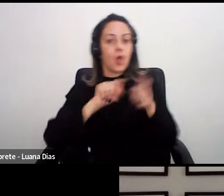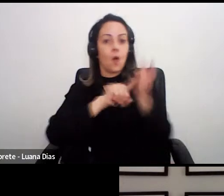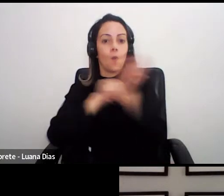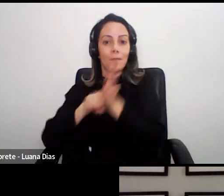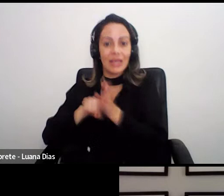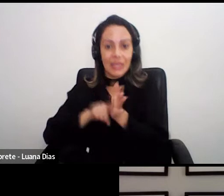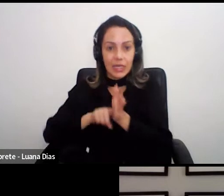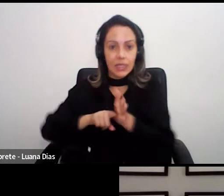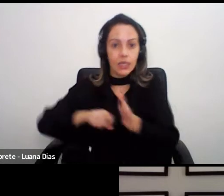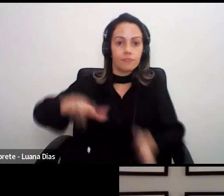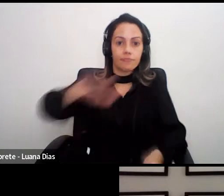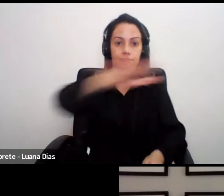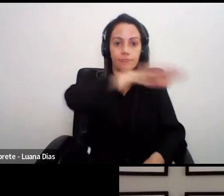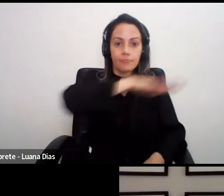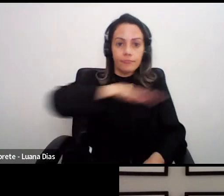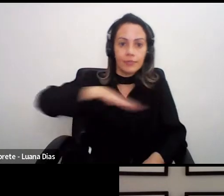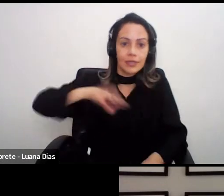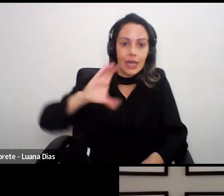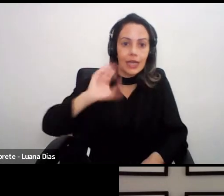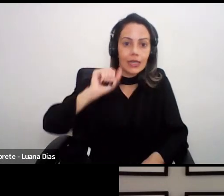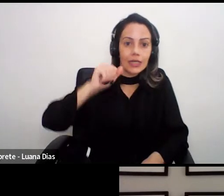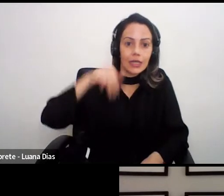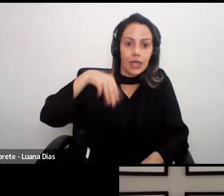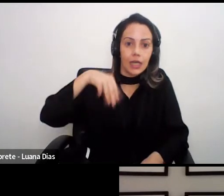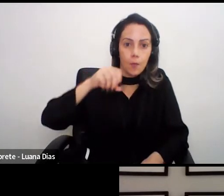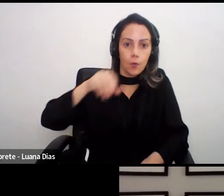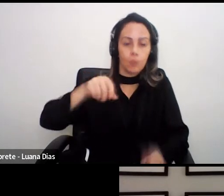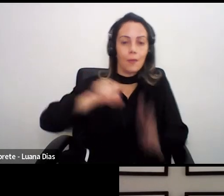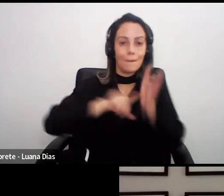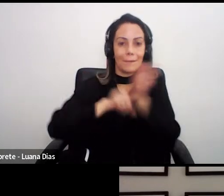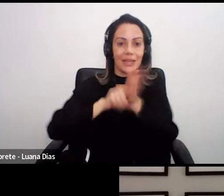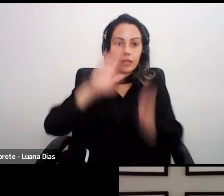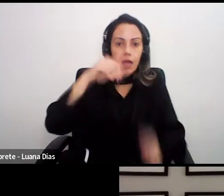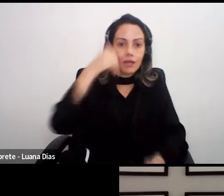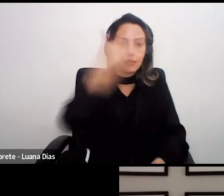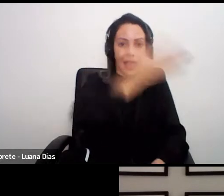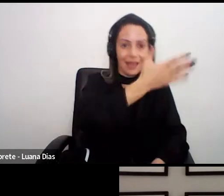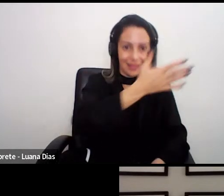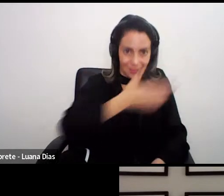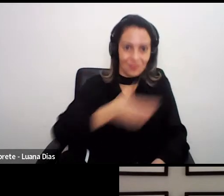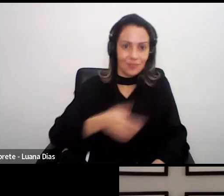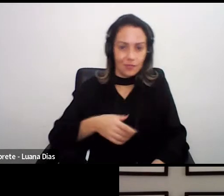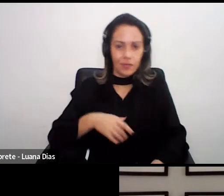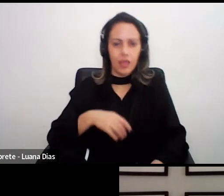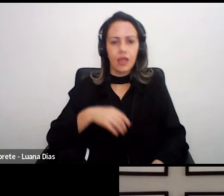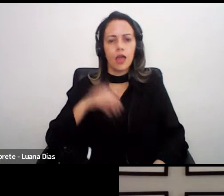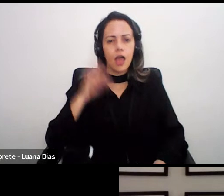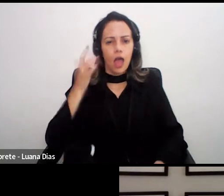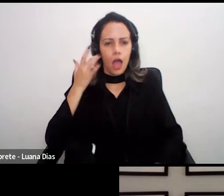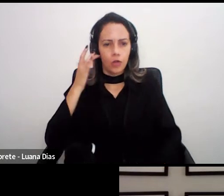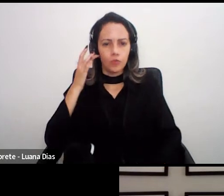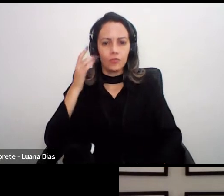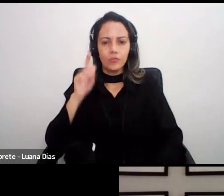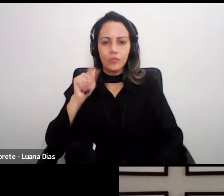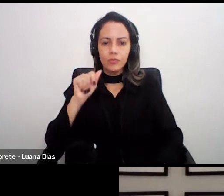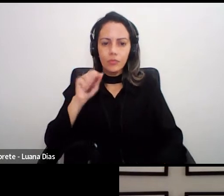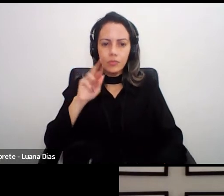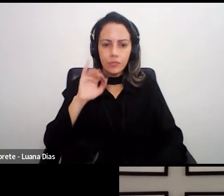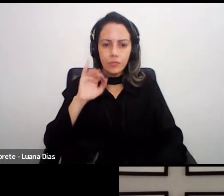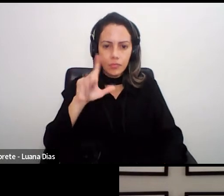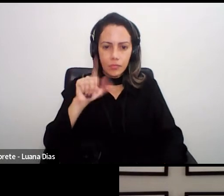de campo, eu acho que a juíza Adriana Mello, que está aqui conosco, vai ratificar isso, é